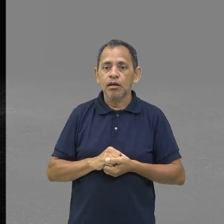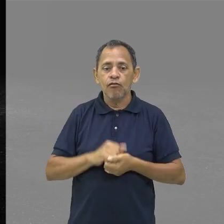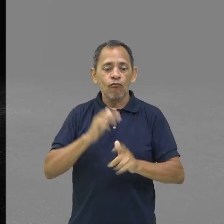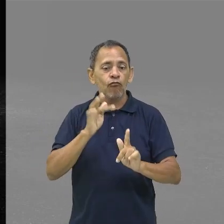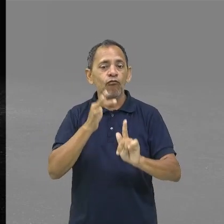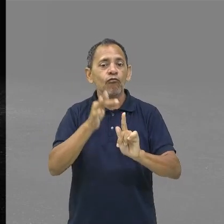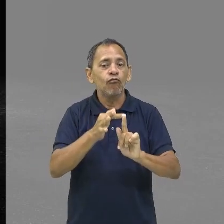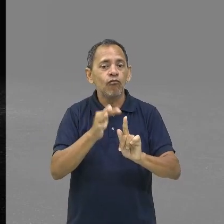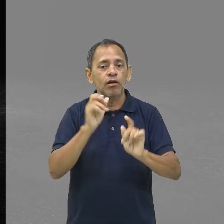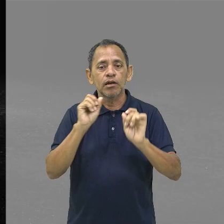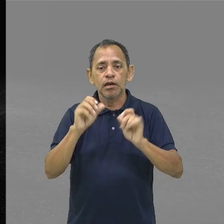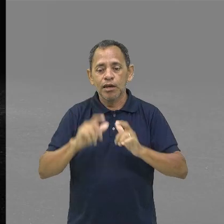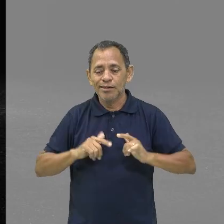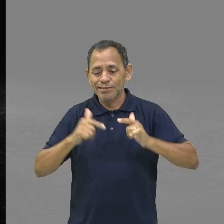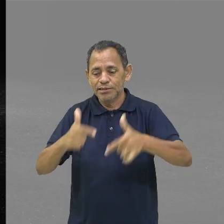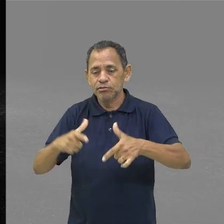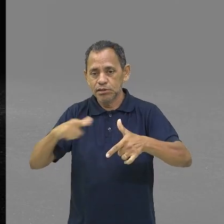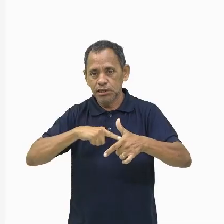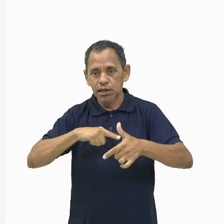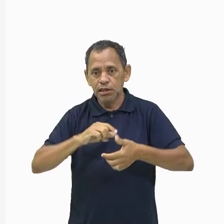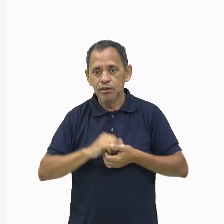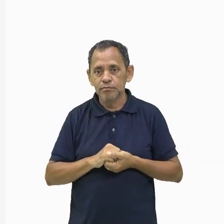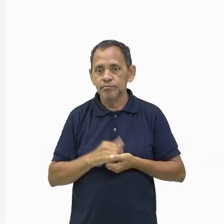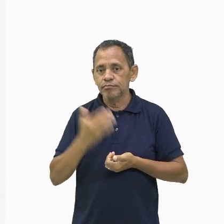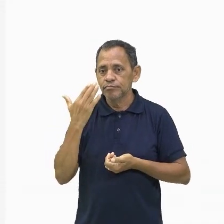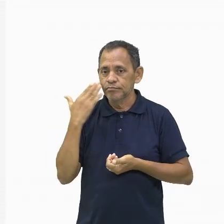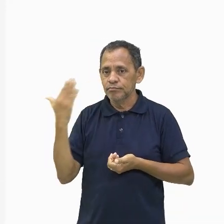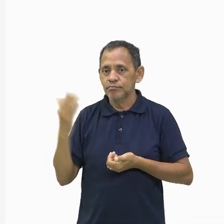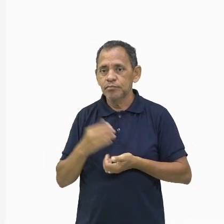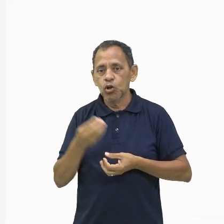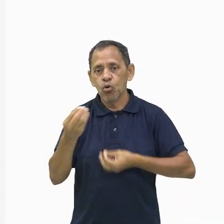esse componente de água nos seres vivos?